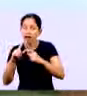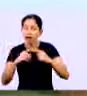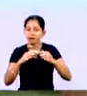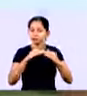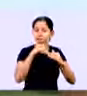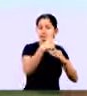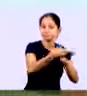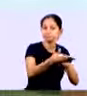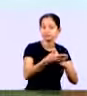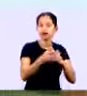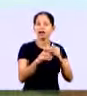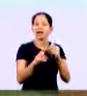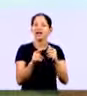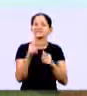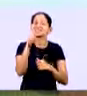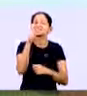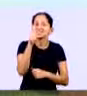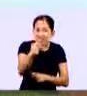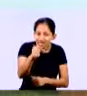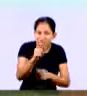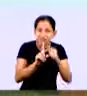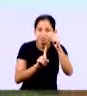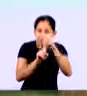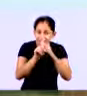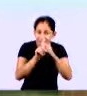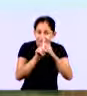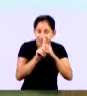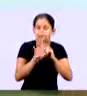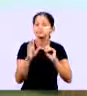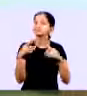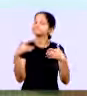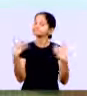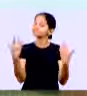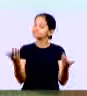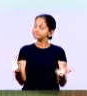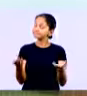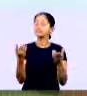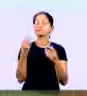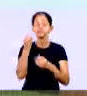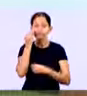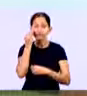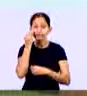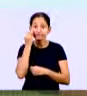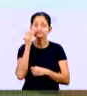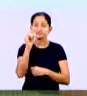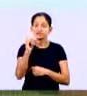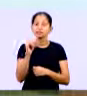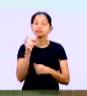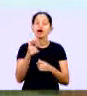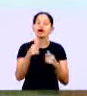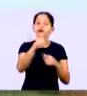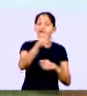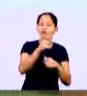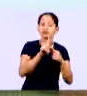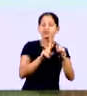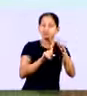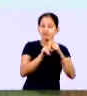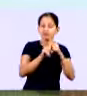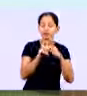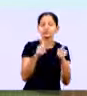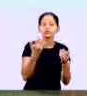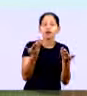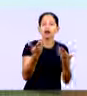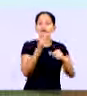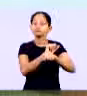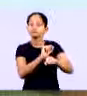capital para bancar. Porque o meu cliente, quando terminar de me pagar, que eu recebi todo o recurso daquele valor, daquela mercadoria que eu vendi, eu já vou ter pago todas as contas. E